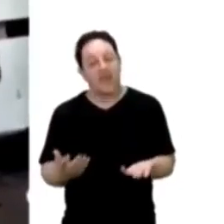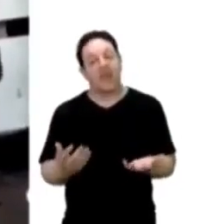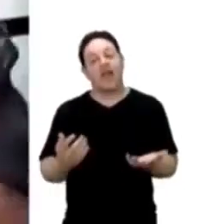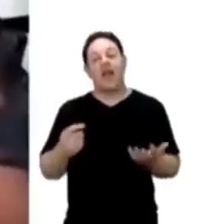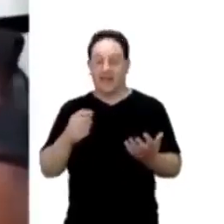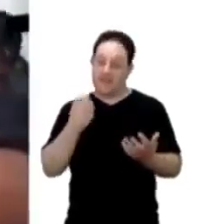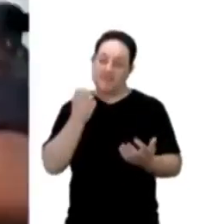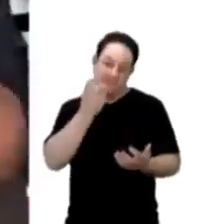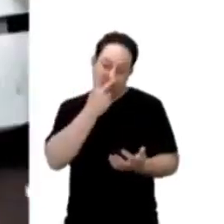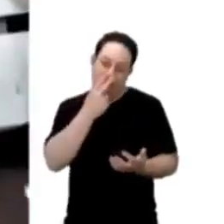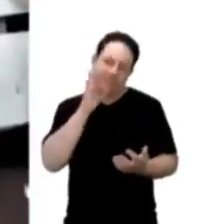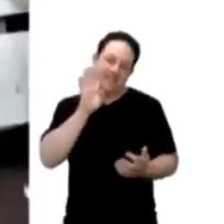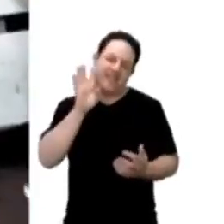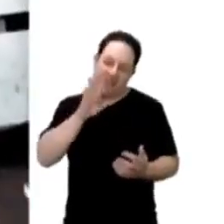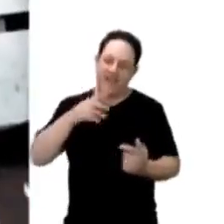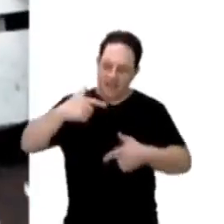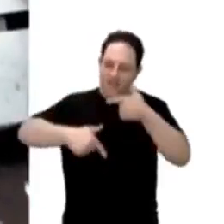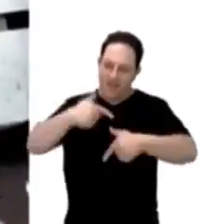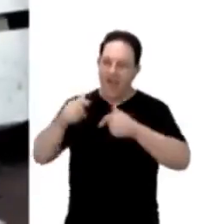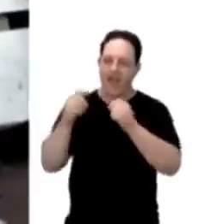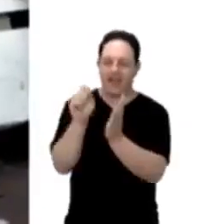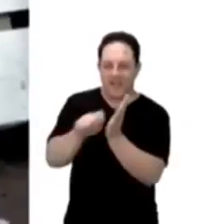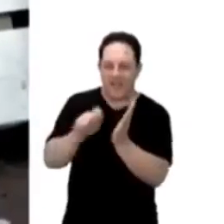Tá sendo bem legal